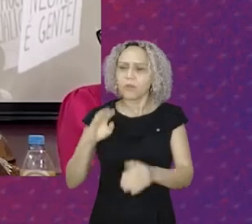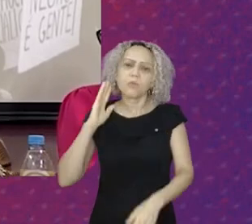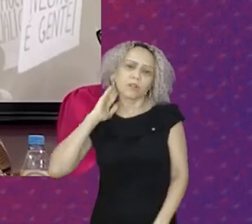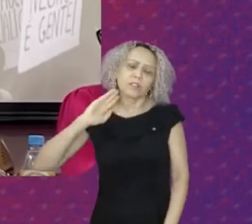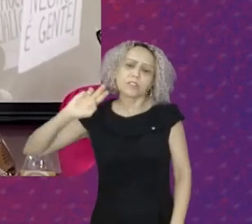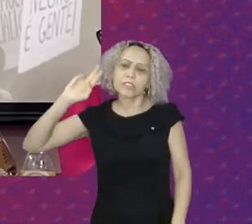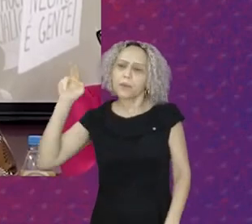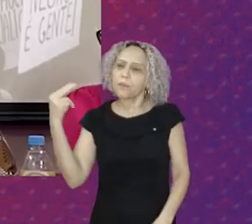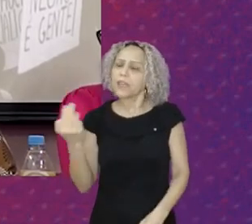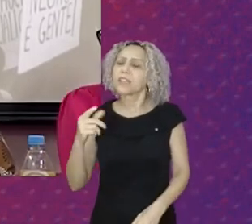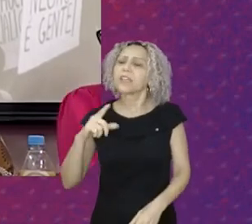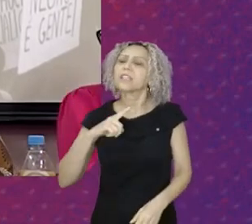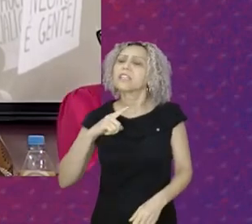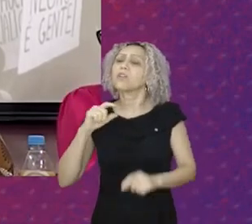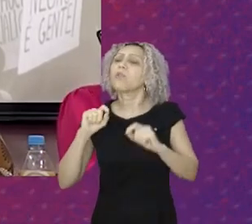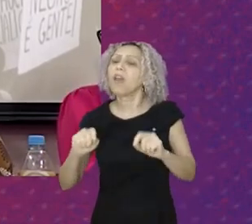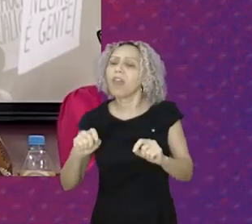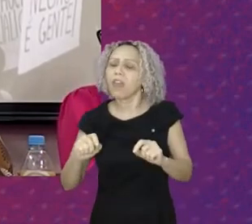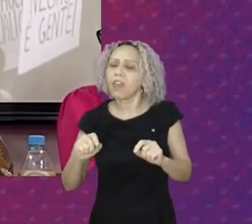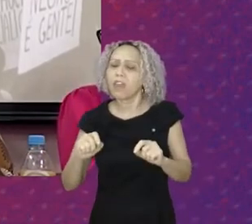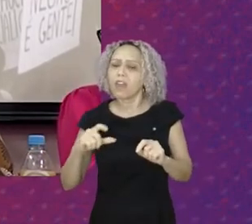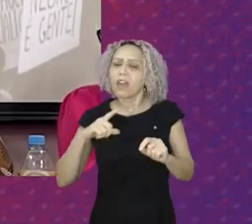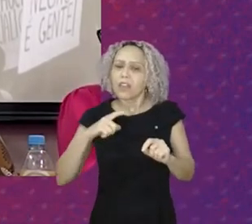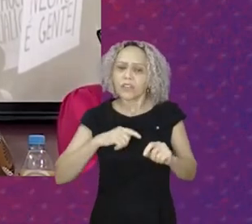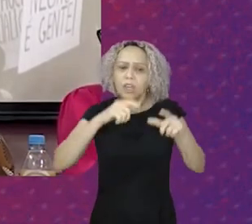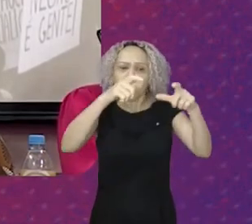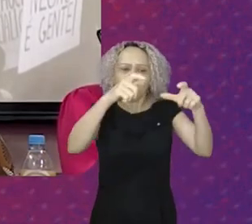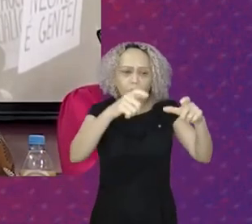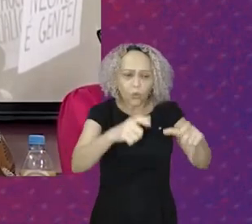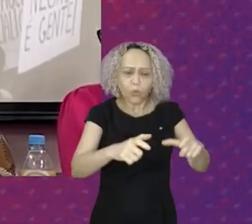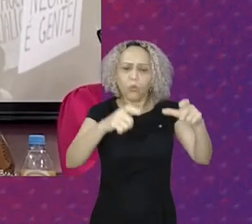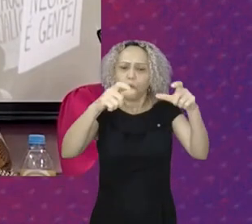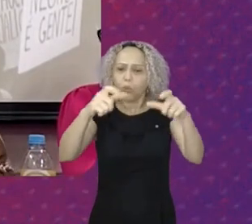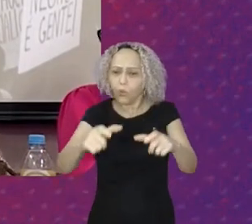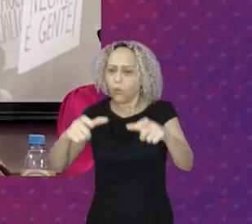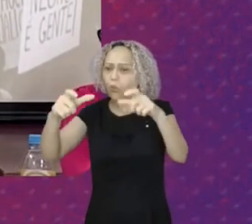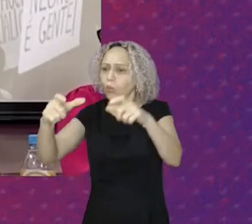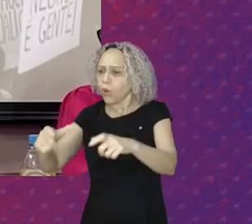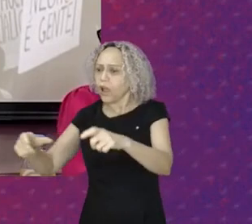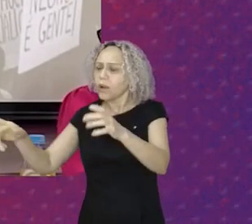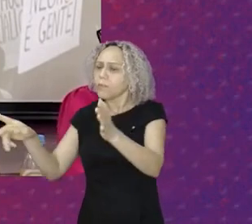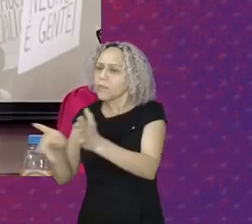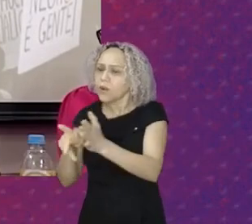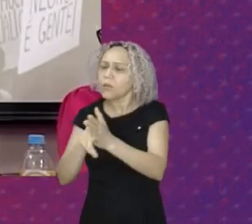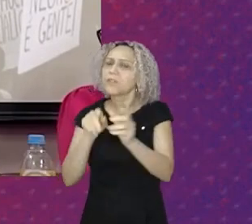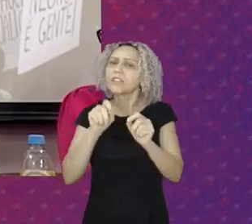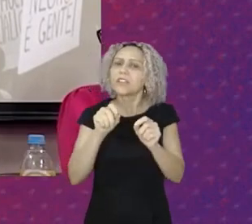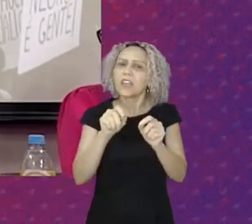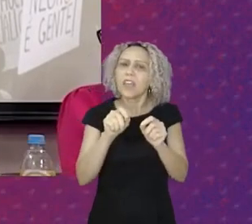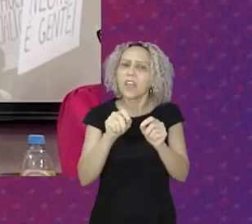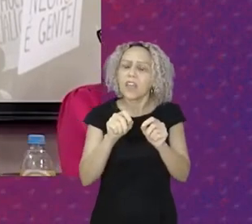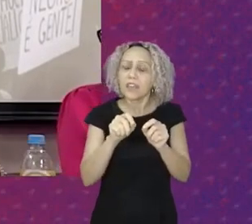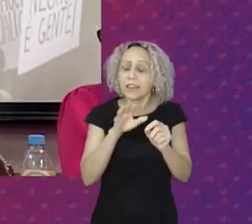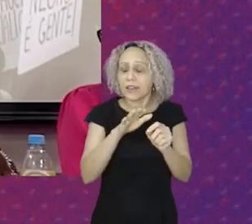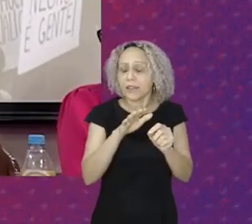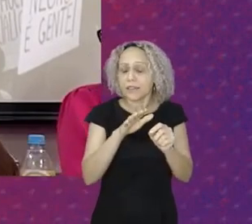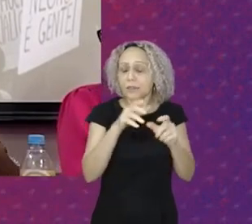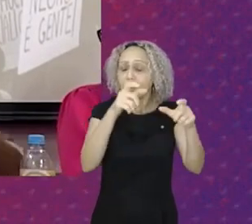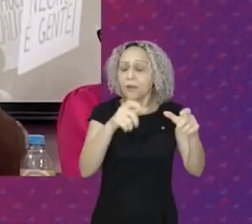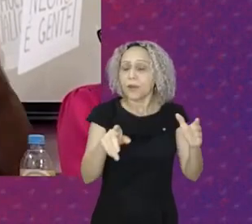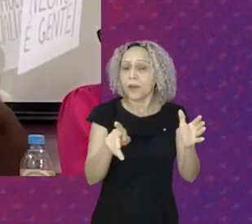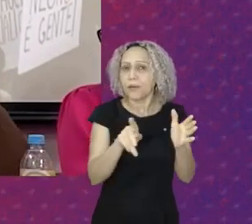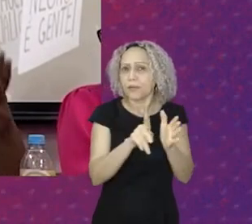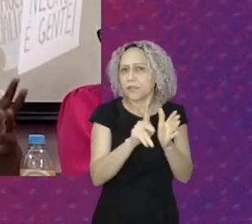né, de se encontrar e de cultuar os santos pretos, São Benedito, Nossa Senhora do Rosário, não é?